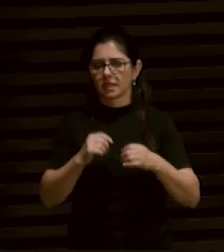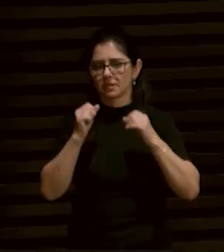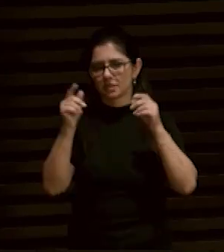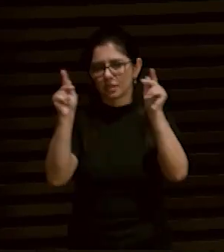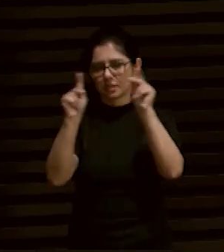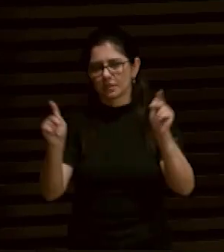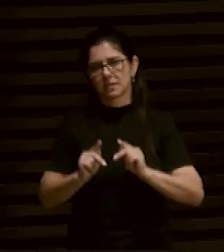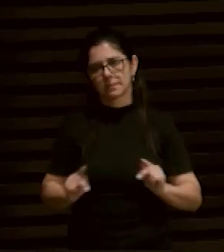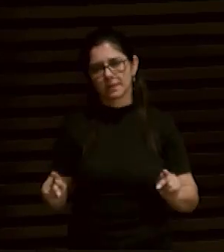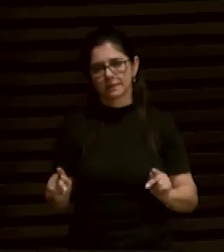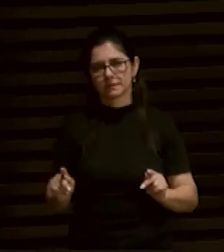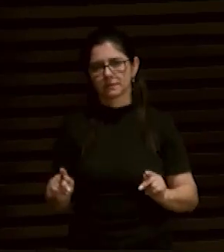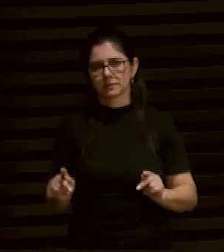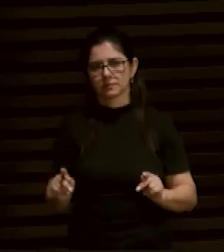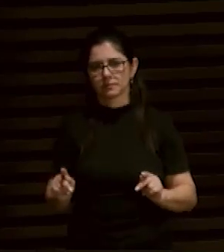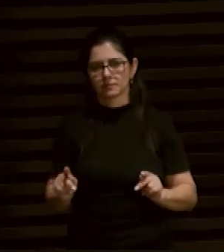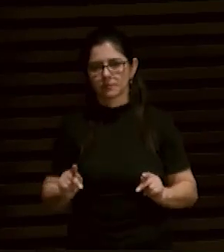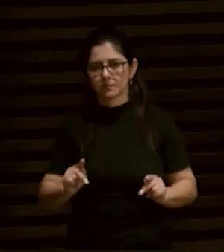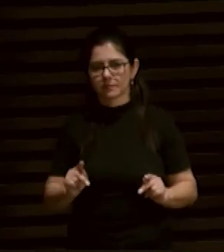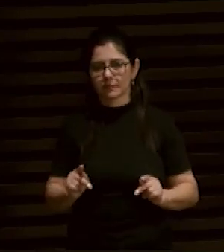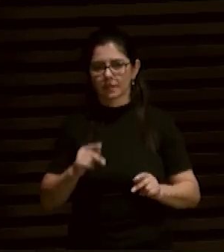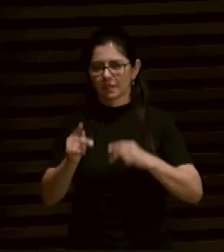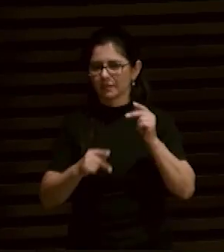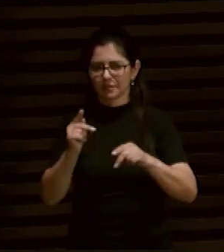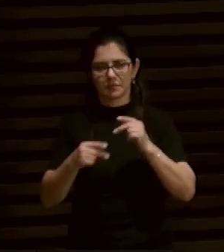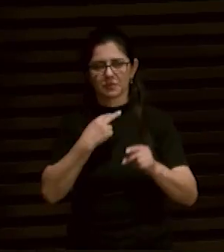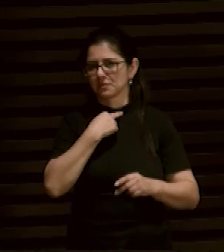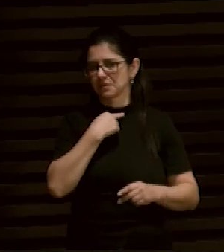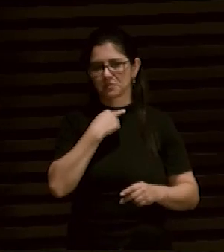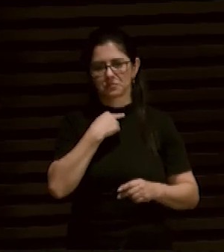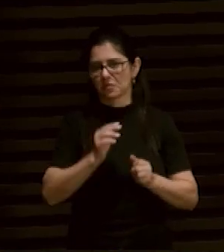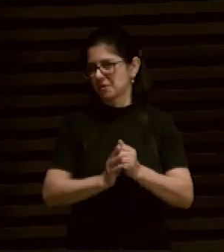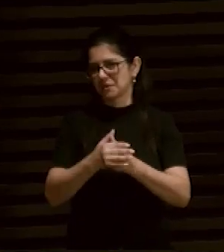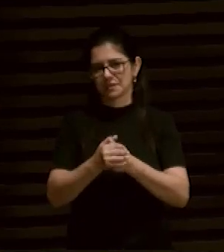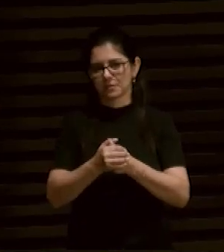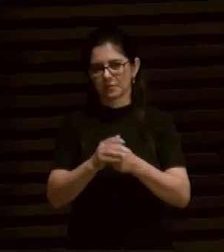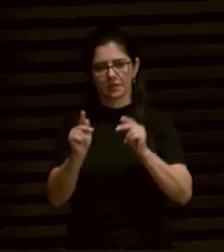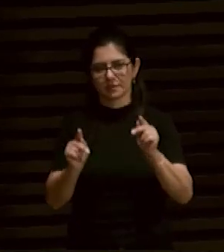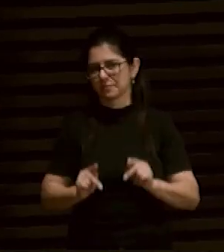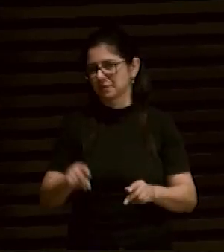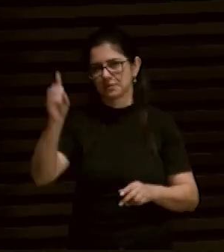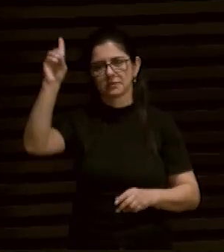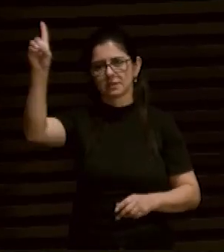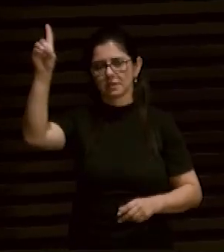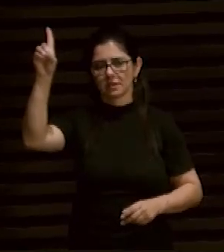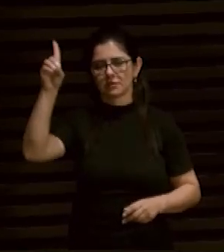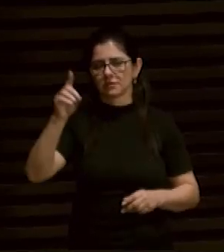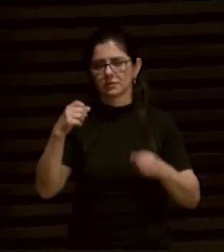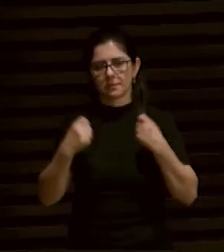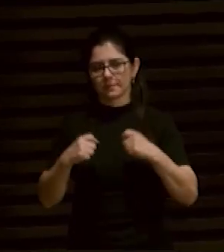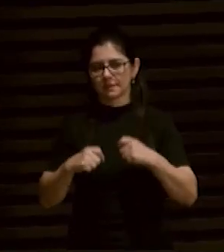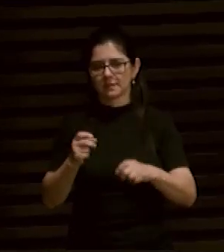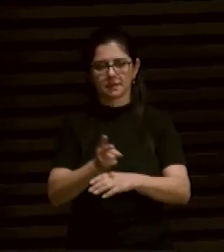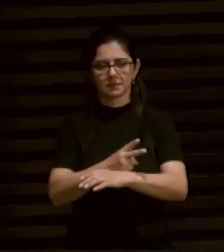se colocar entre guetos, se esconderem. Isso mostra para nós que nós, como cristãos, temos que buscar a paz na cidade. Claro que sem